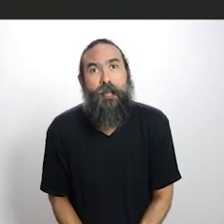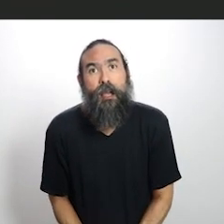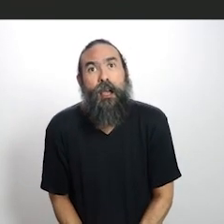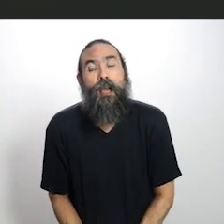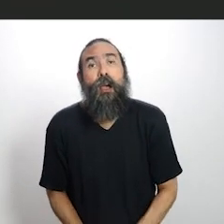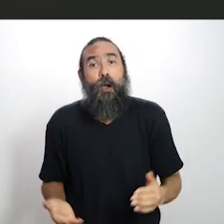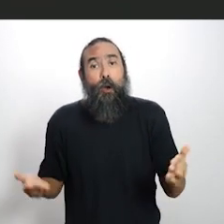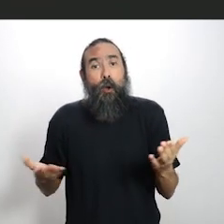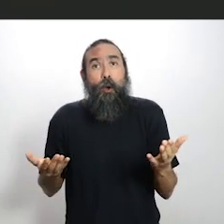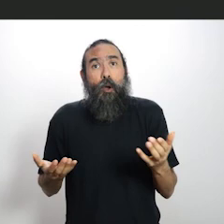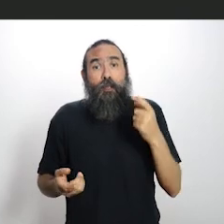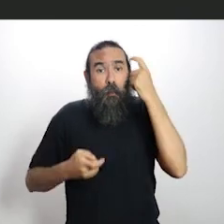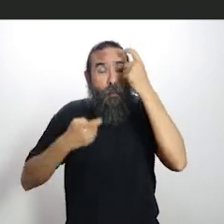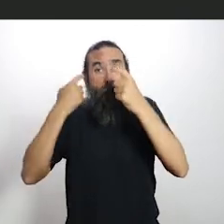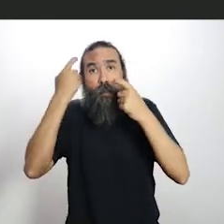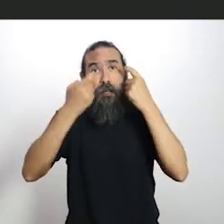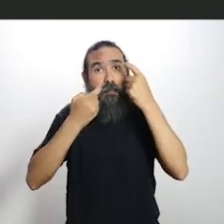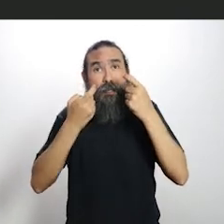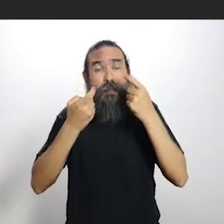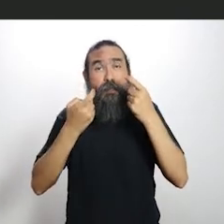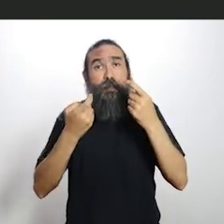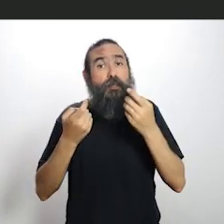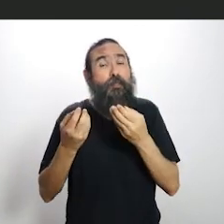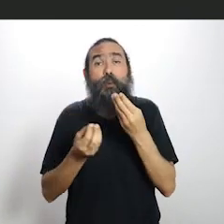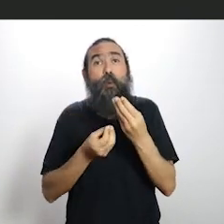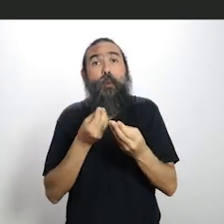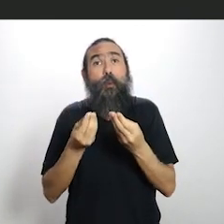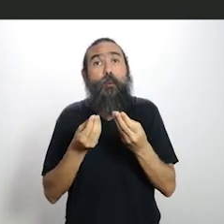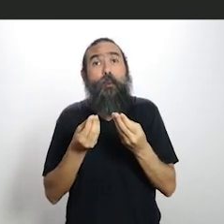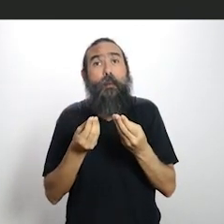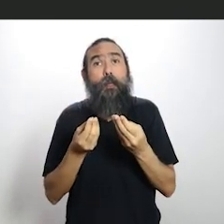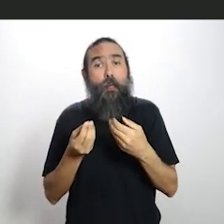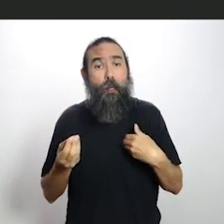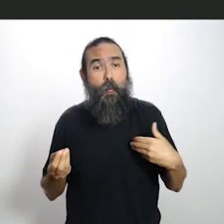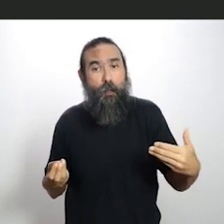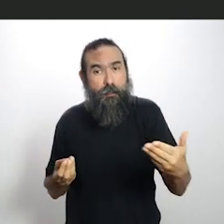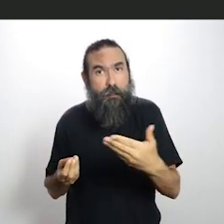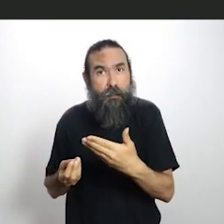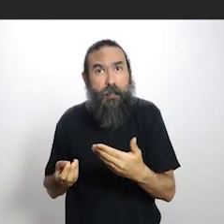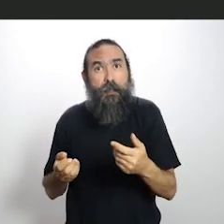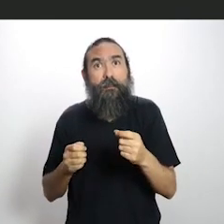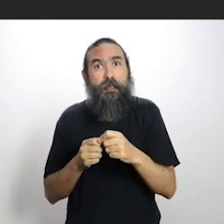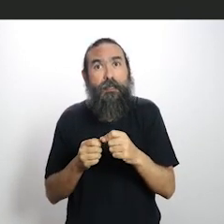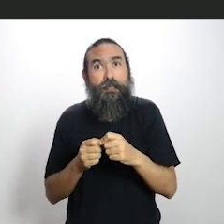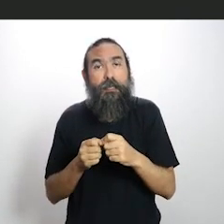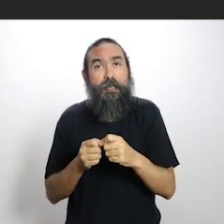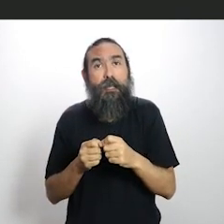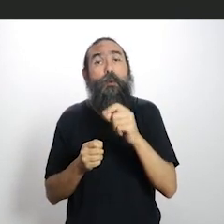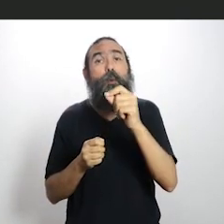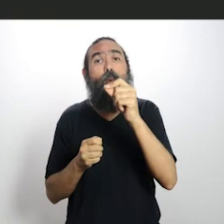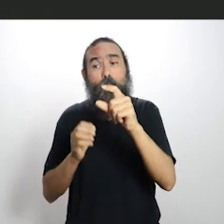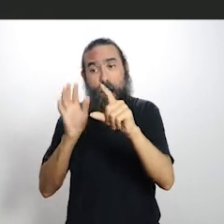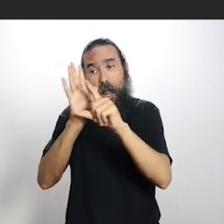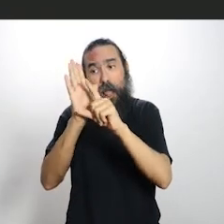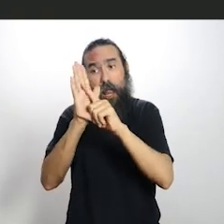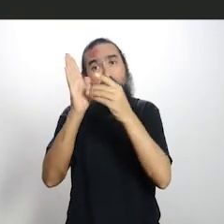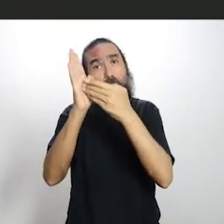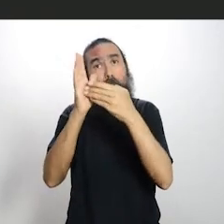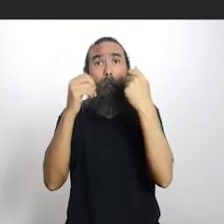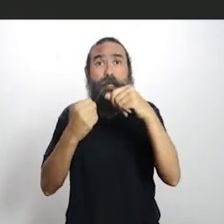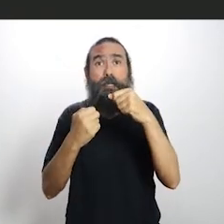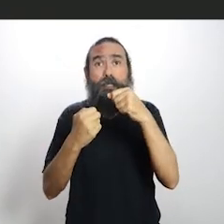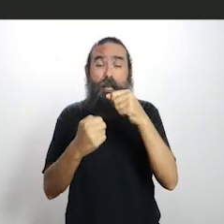os fazedores de cultura é aquele camarada que faz sabe a tapioca que talha né